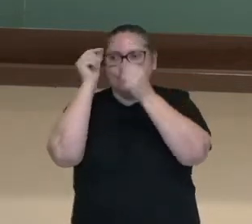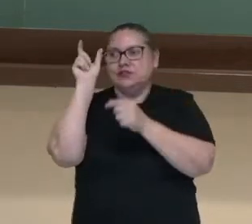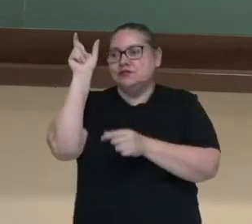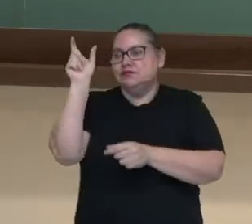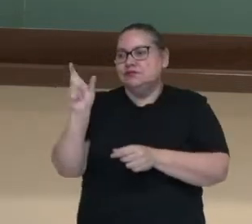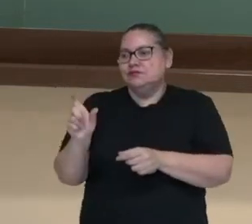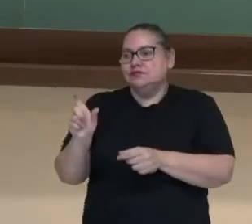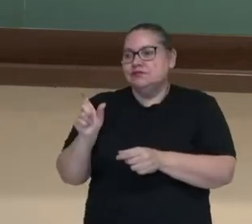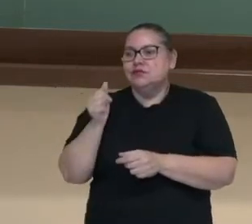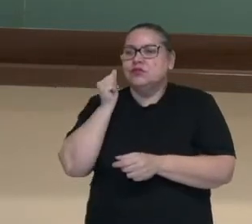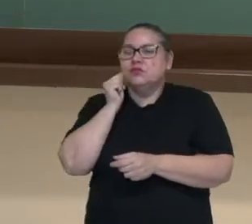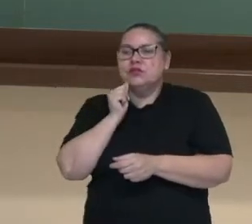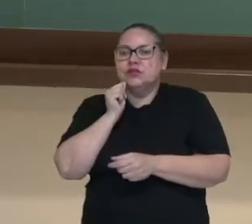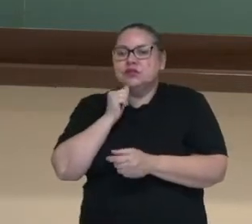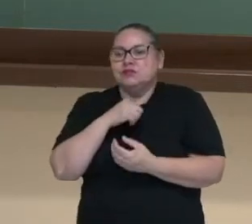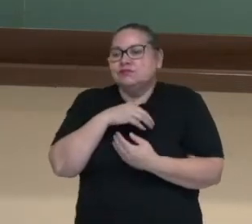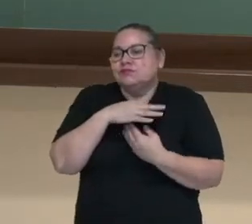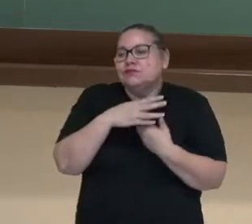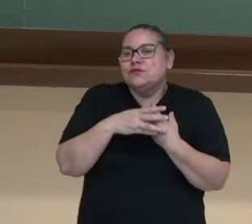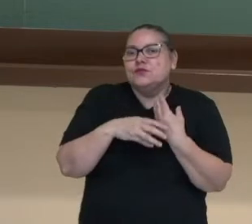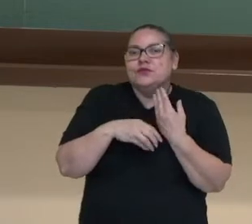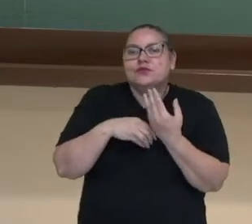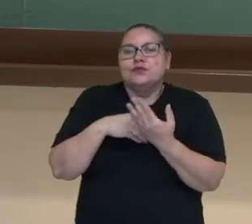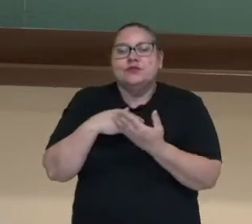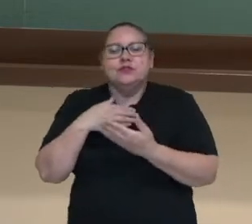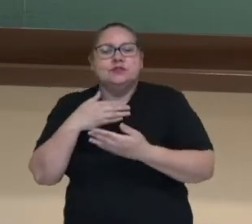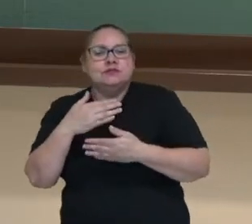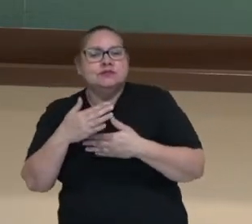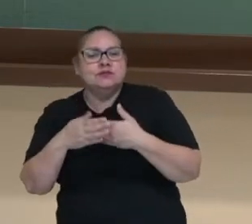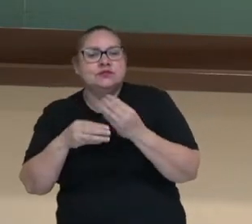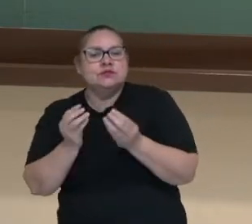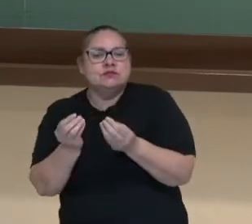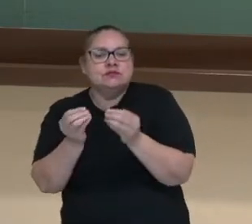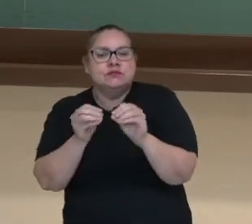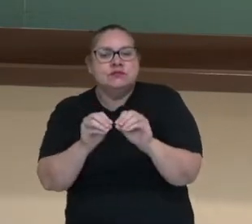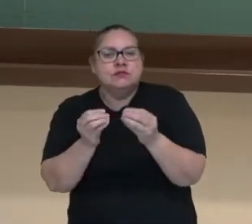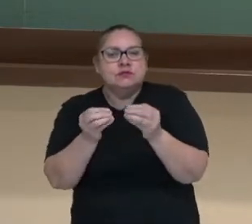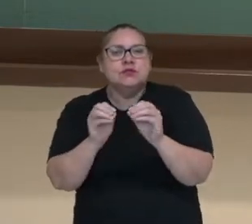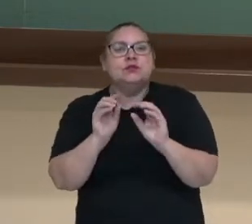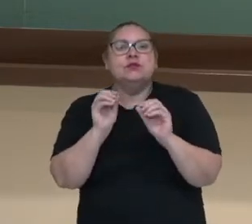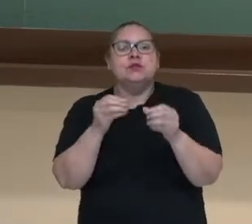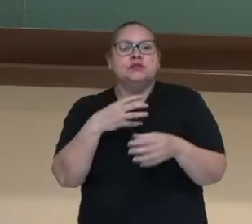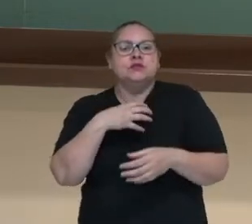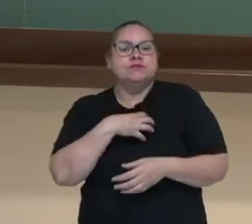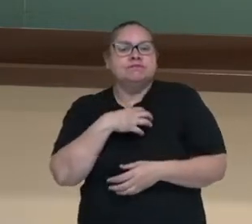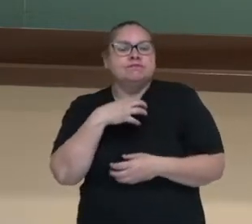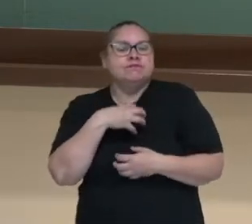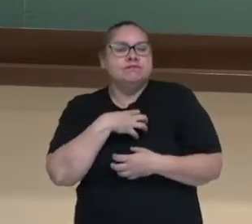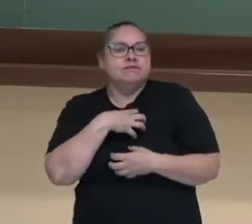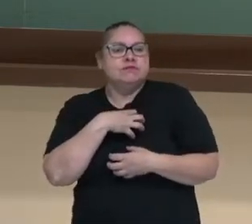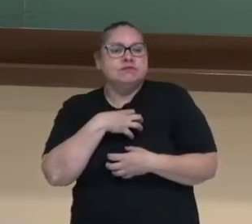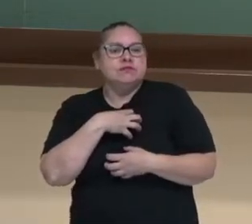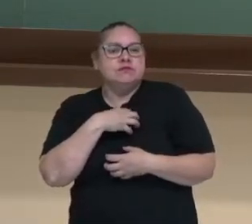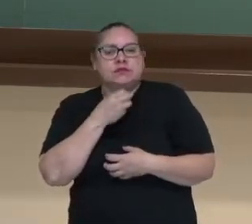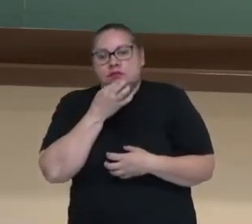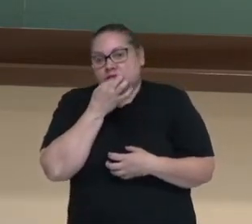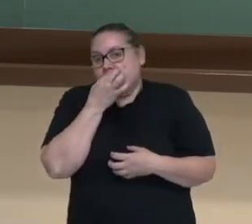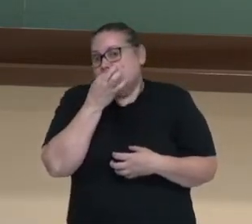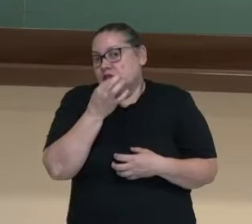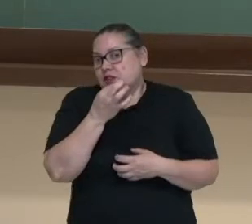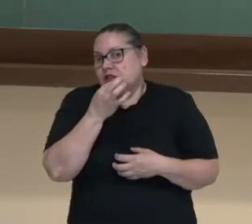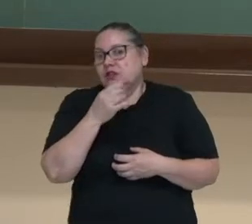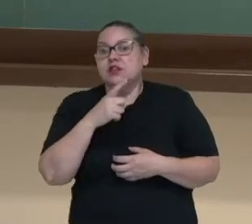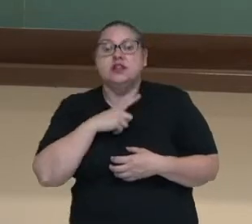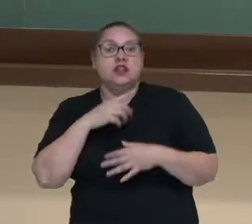linguagem envolvente, E ela vai, mais ou menos, colocando para você os sentimentos, as dicas,